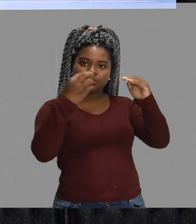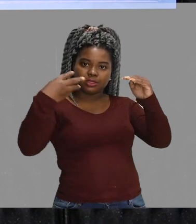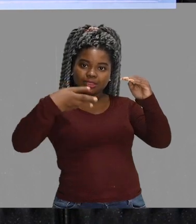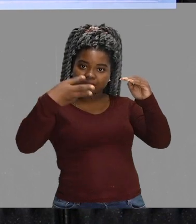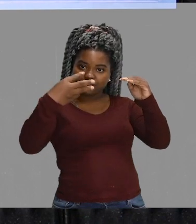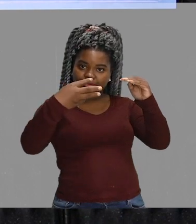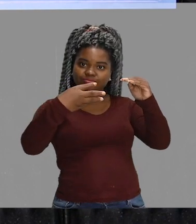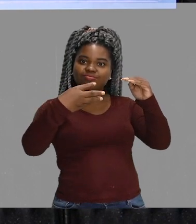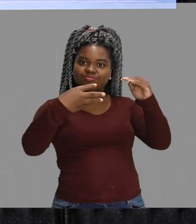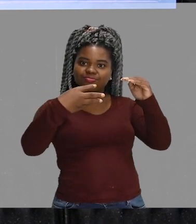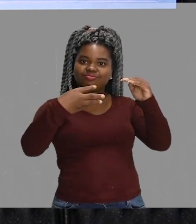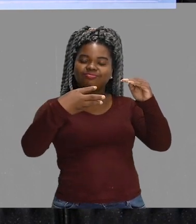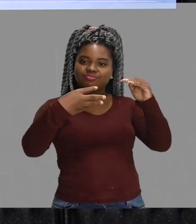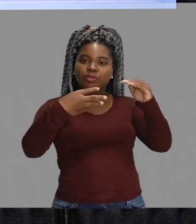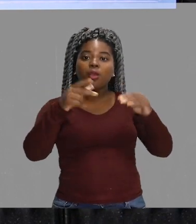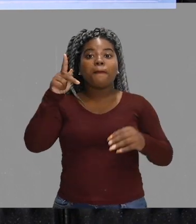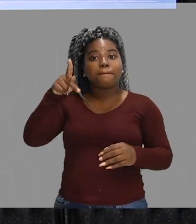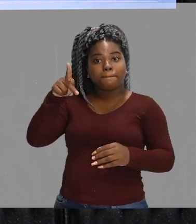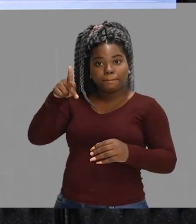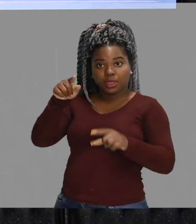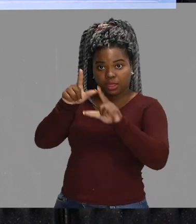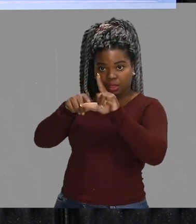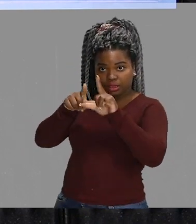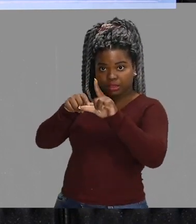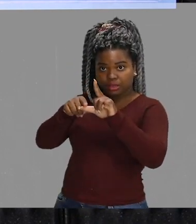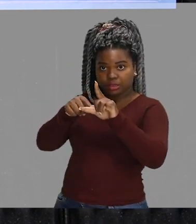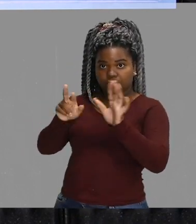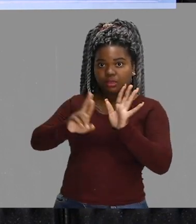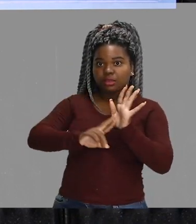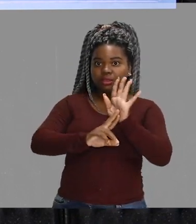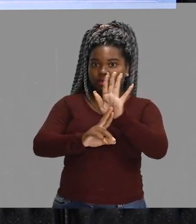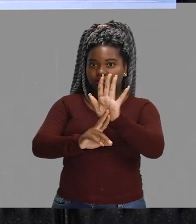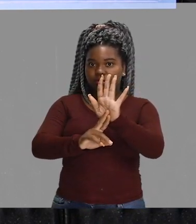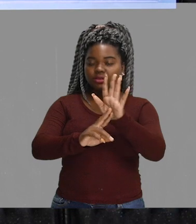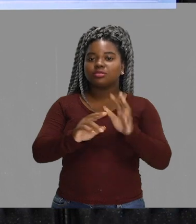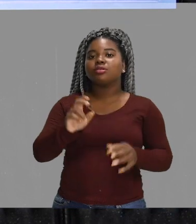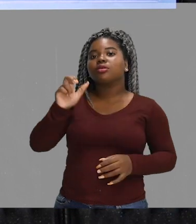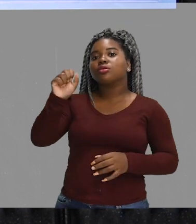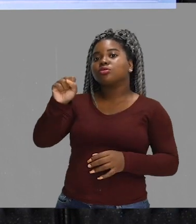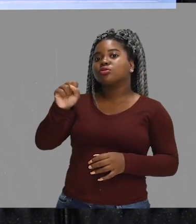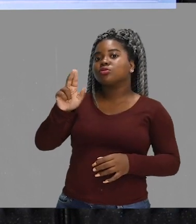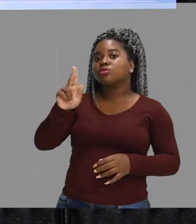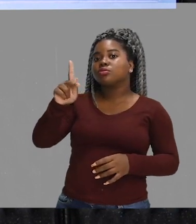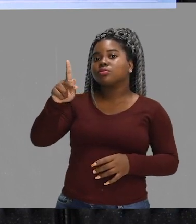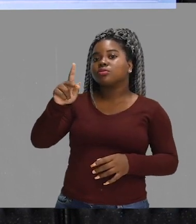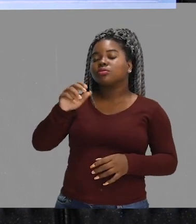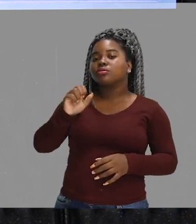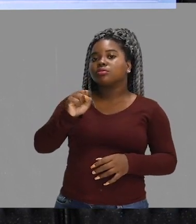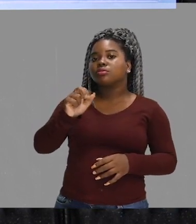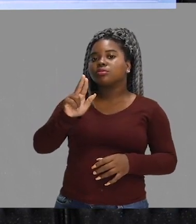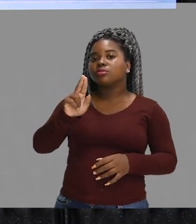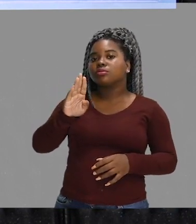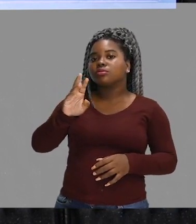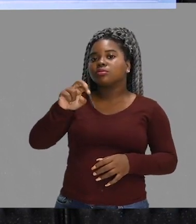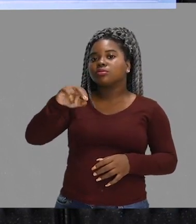nenhuma dificuldade, sem errarmos. E o diagrama de Linus Pauling está representado aqui, turma. Olha